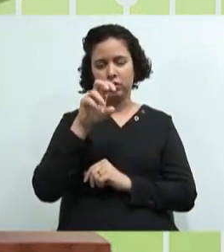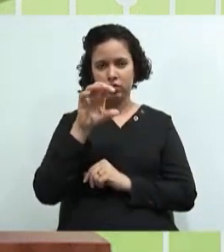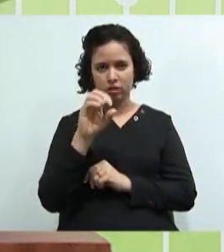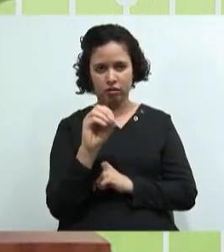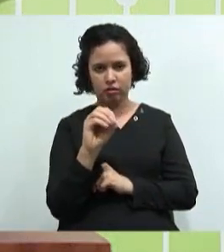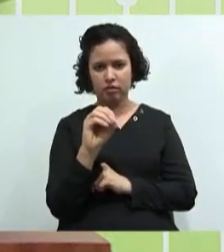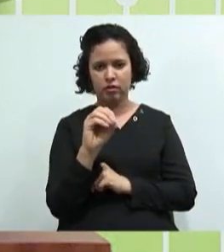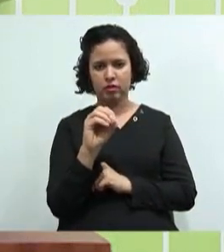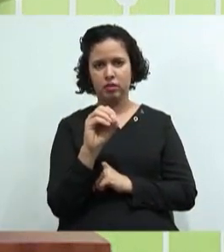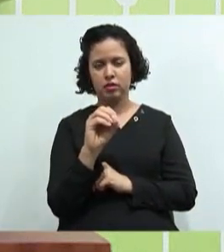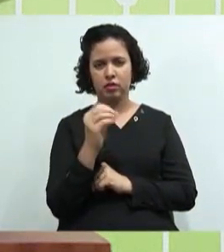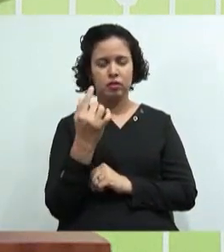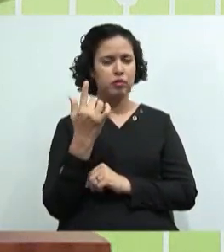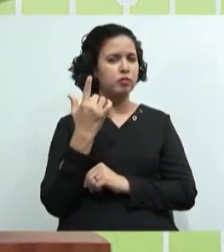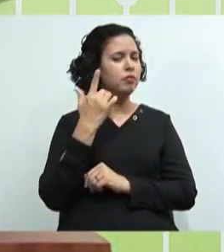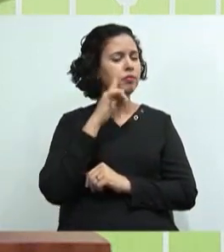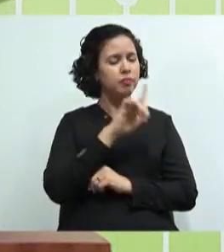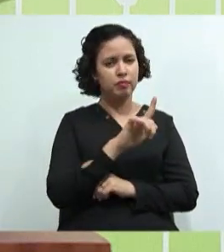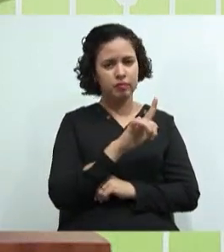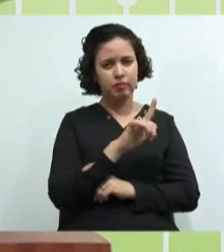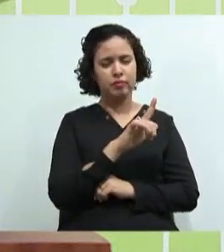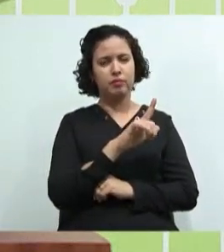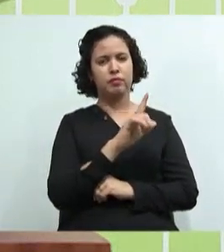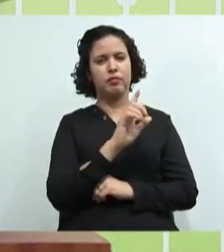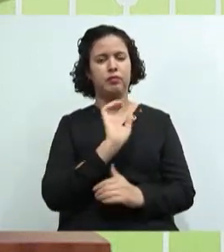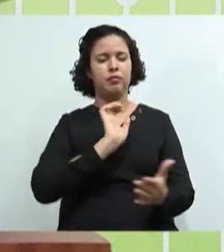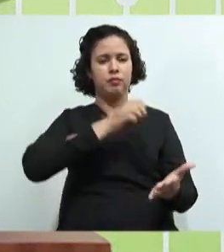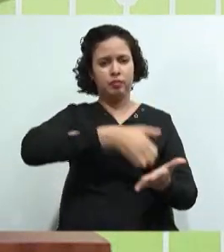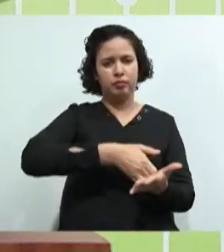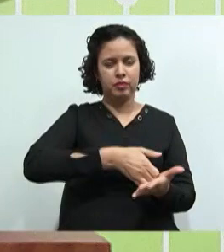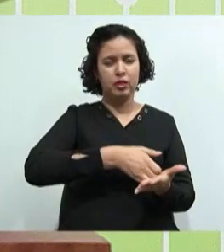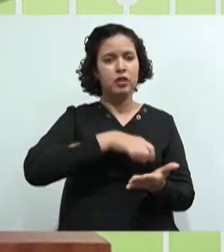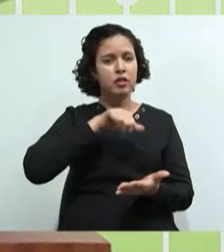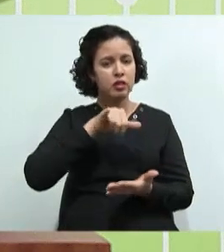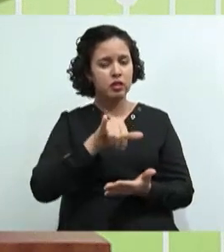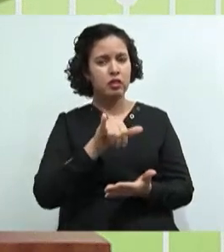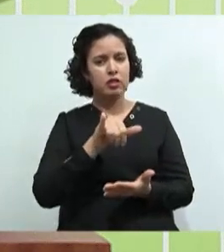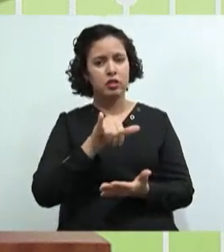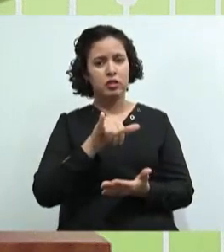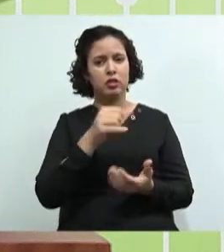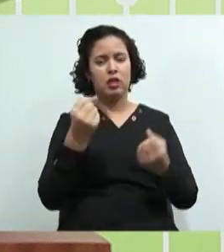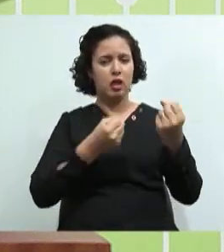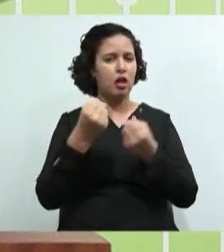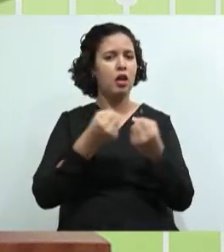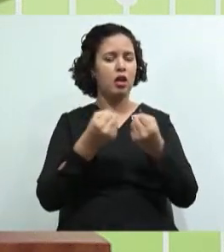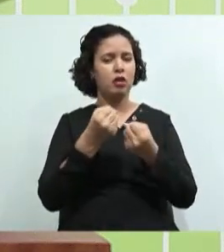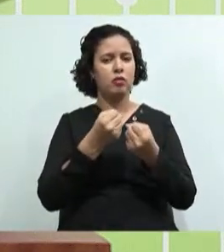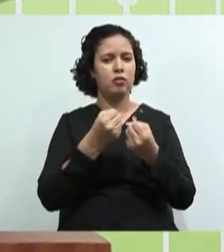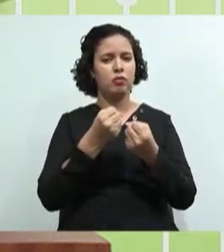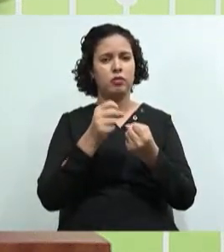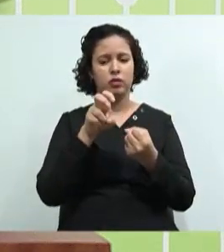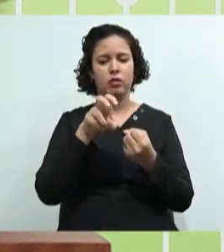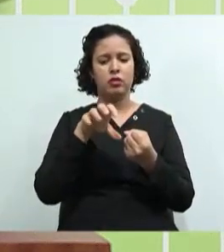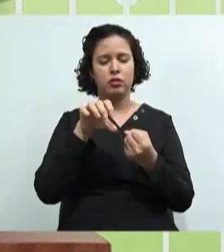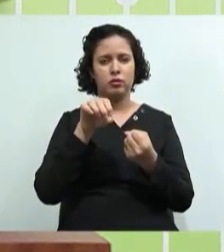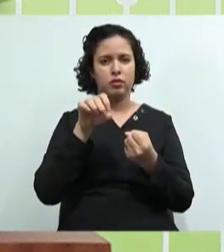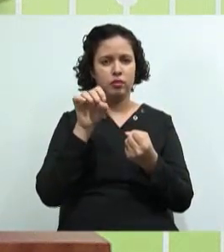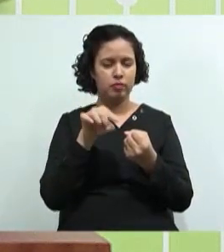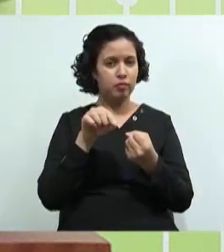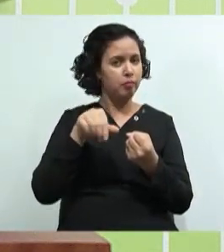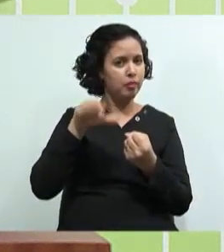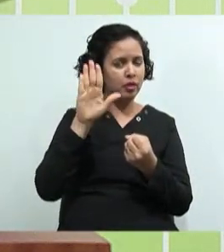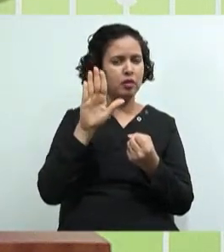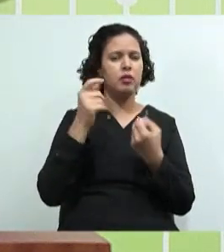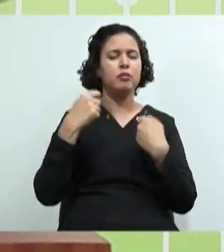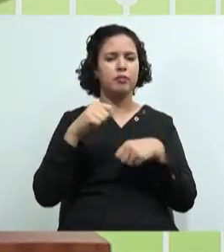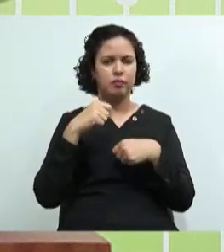torcer para que ele continue esse mesmo valor, né? Porque se ele aumentar, você vai ter que aumentar também os valores que você vai guardar para poder comprar. Tá